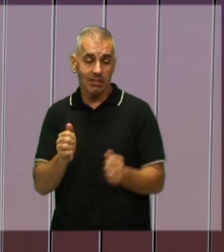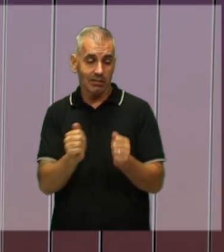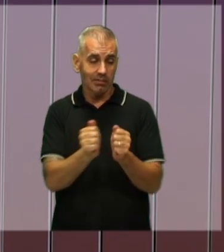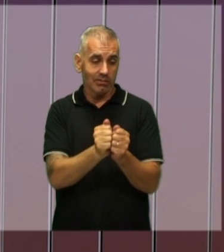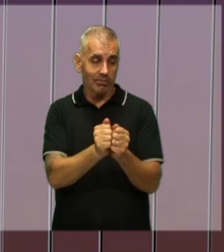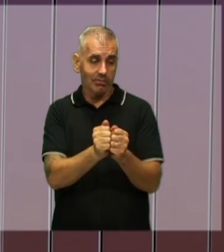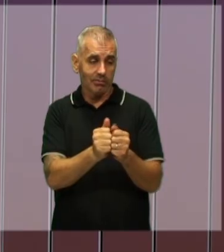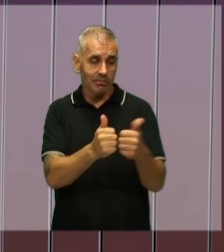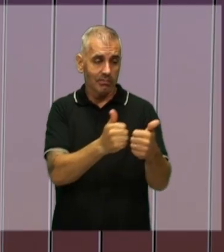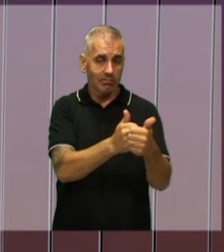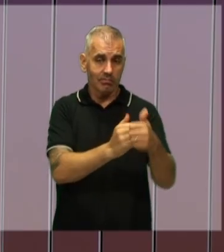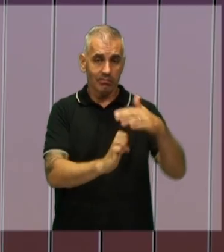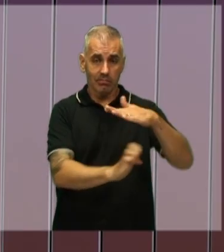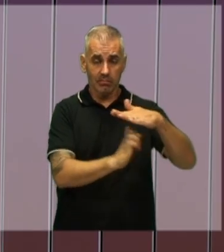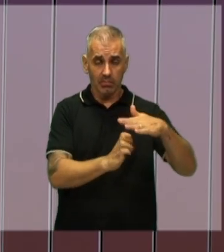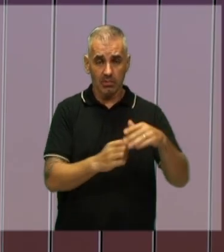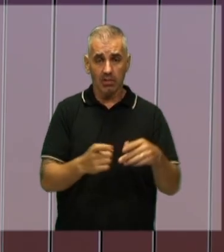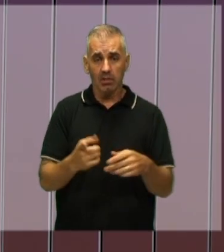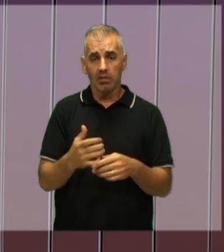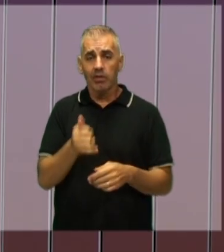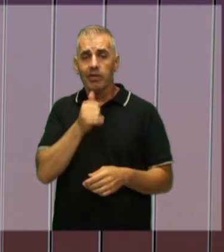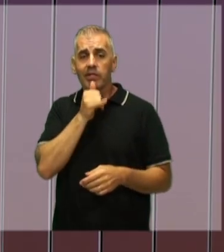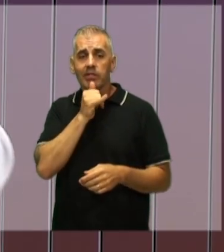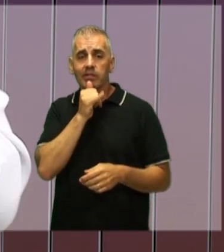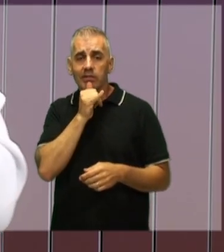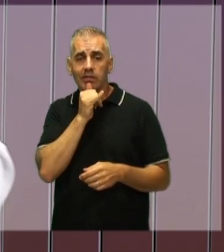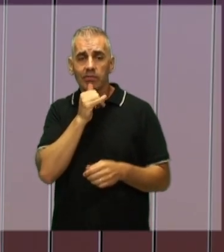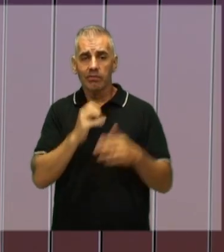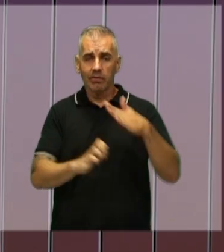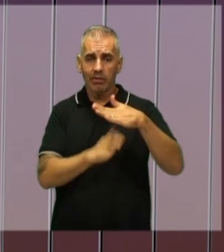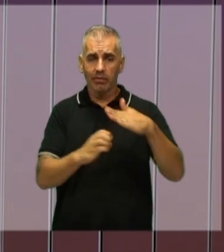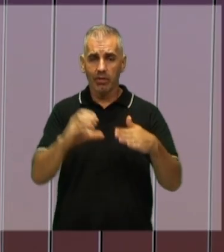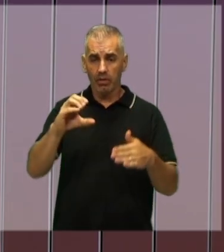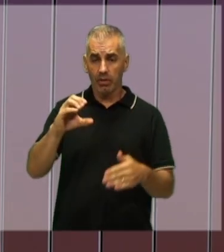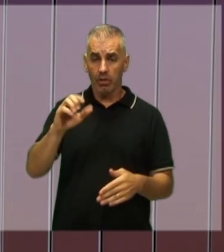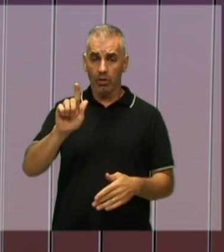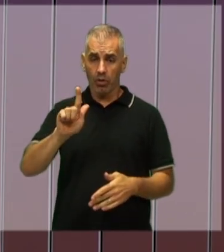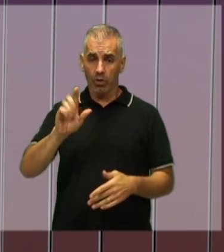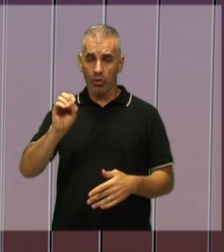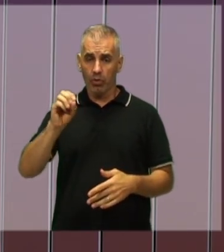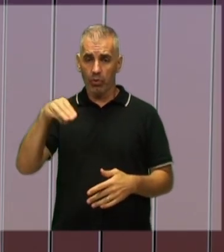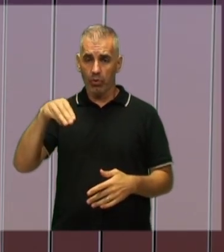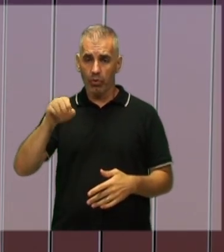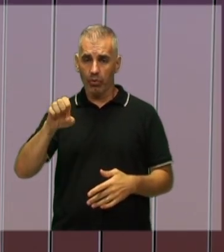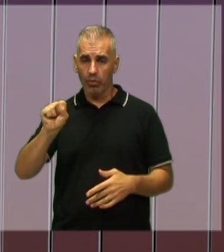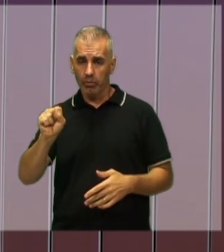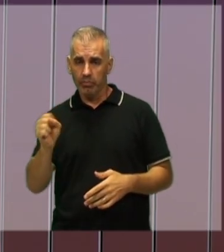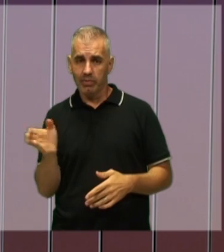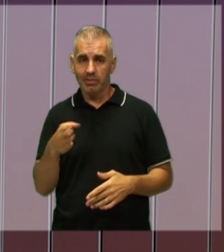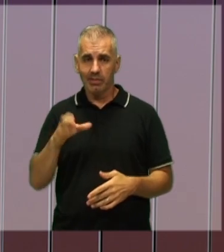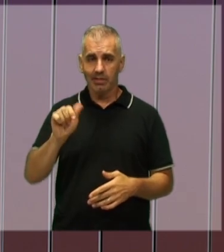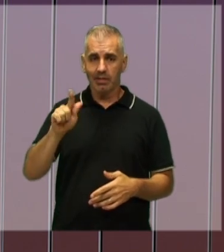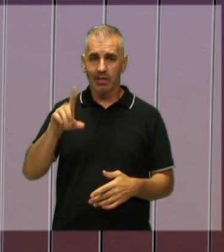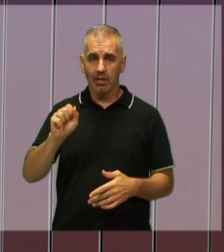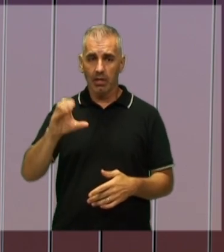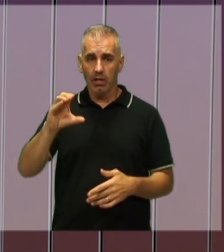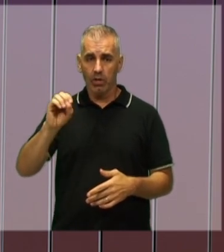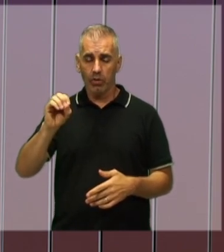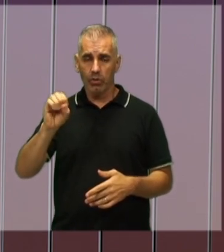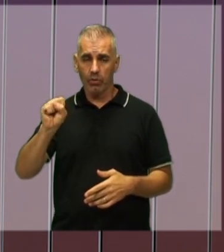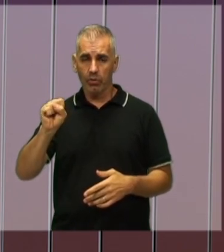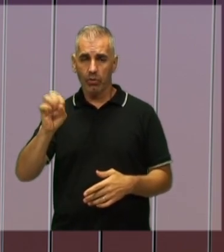muito o exemplo da Gomes da Costa, que hoje é a Nauterra, porque é a maior indústria de